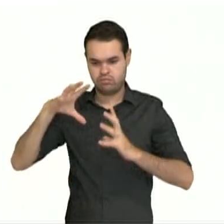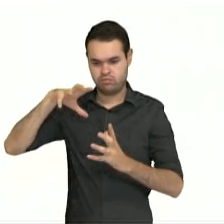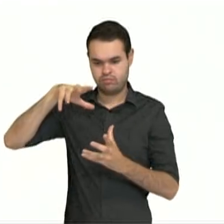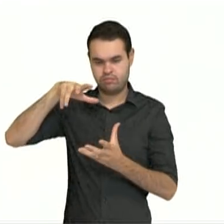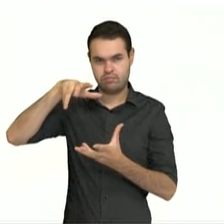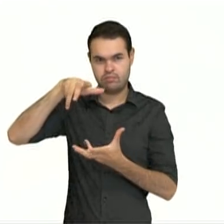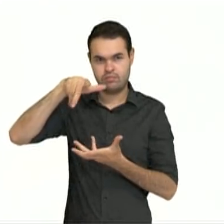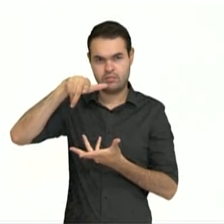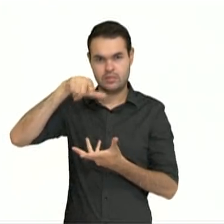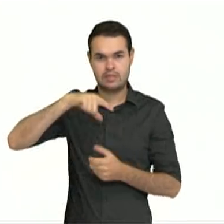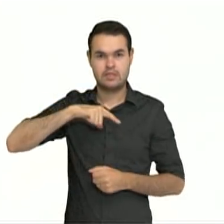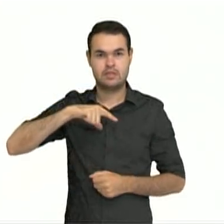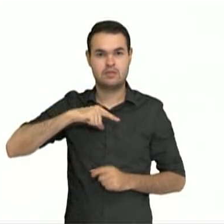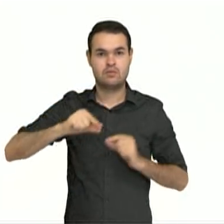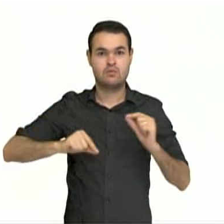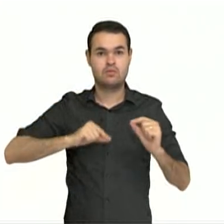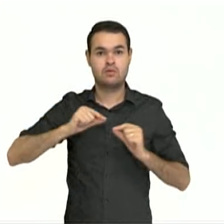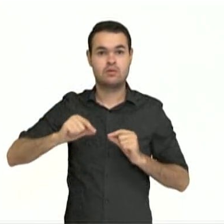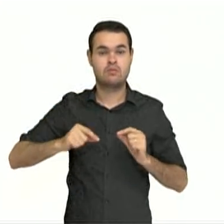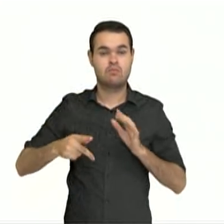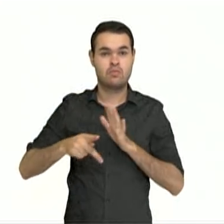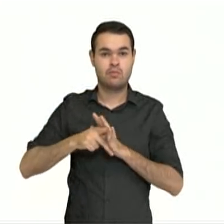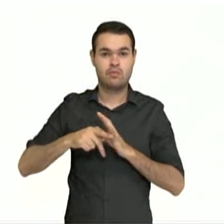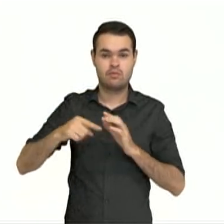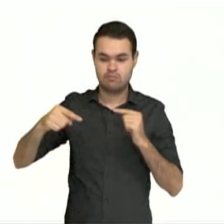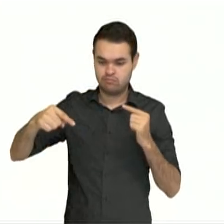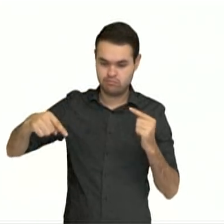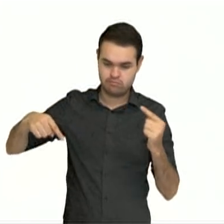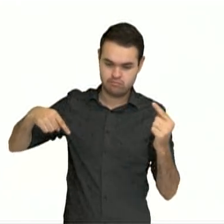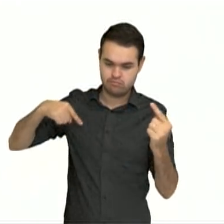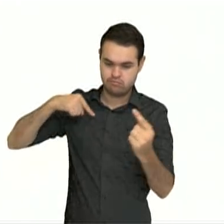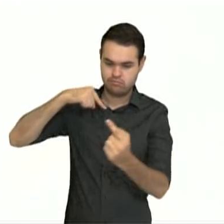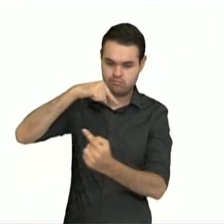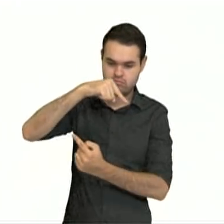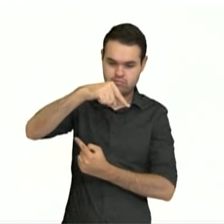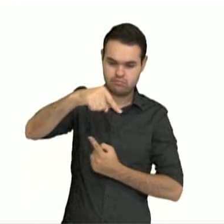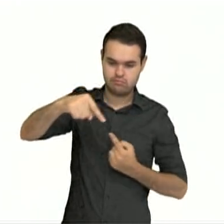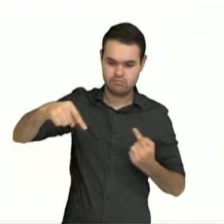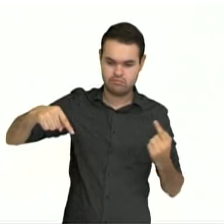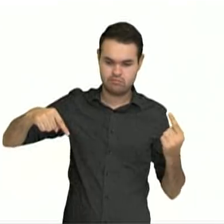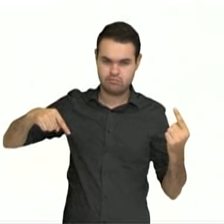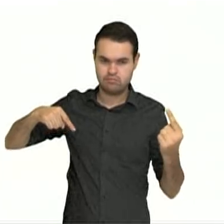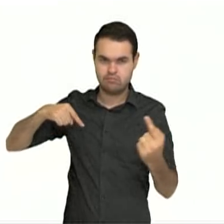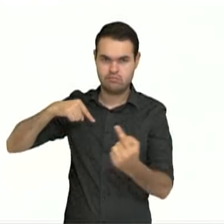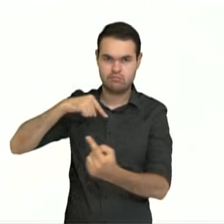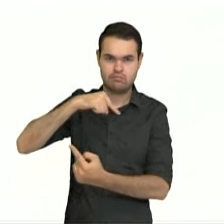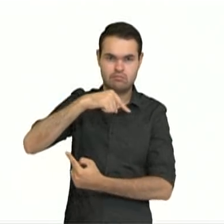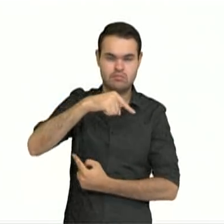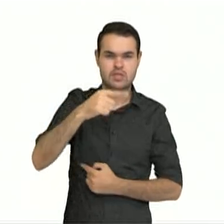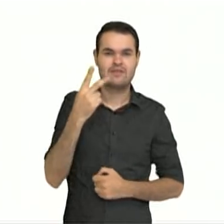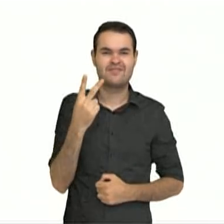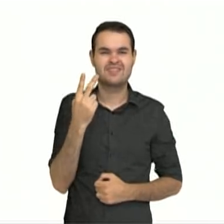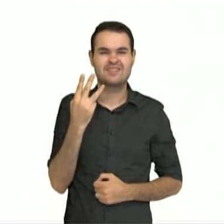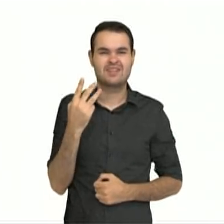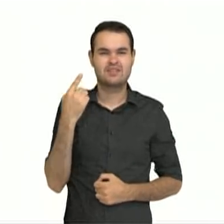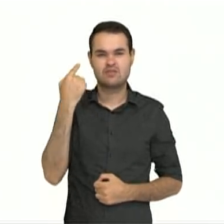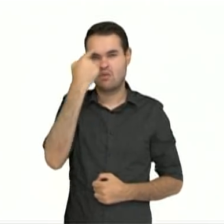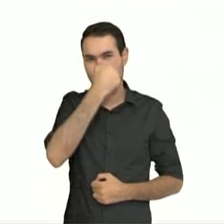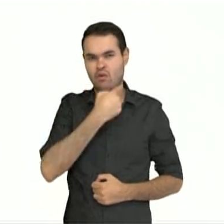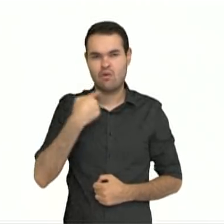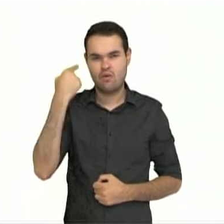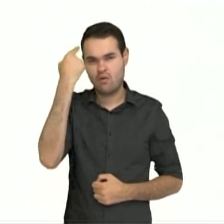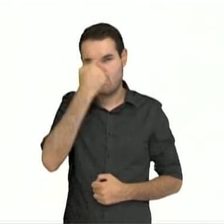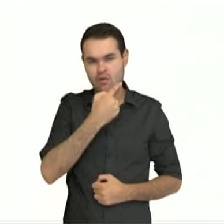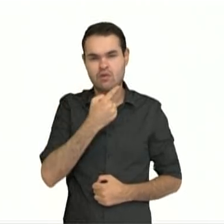movimento que a Terra realiza em torno do seu próprio eixo e que dura lá 23 horas, 56 minutos e